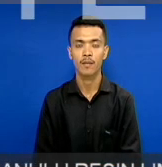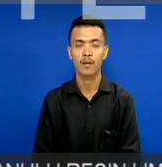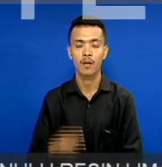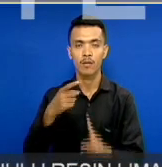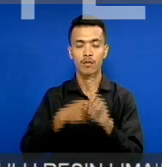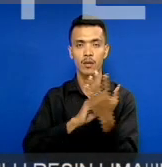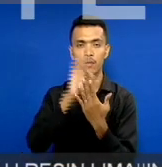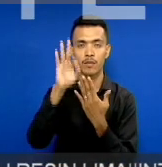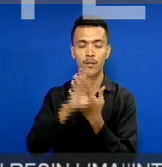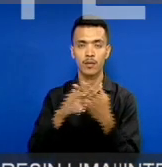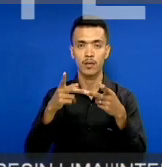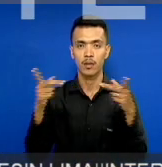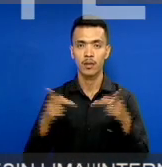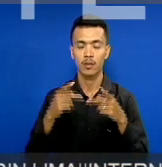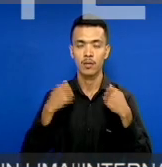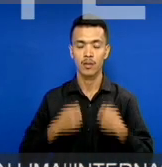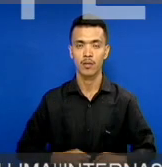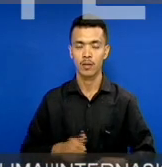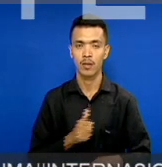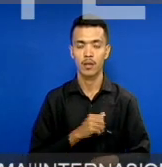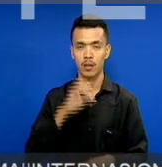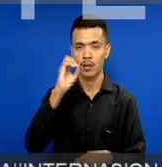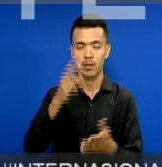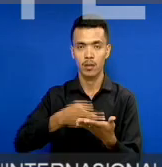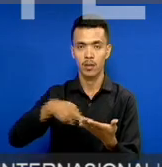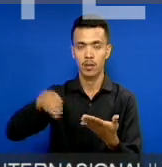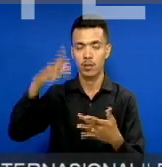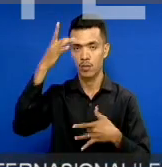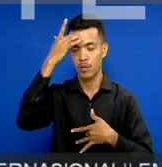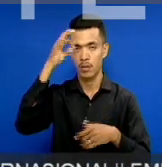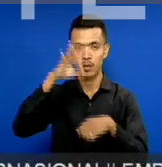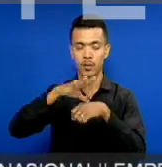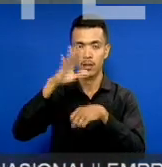Periode von Februar Centro Saúde Ainaro resiste paciente dengue ha mutu na inhat.